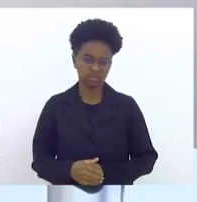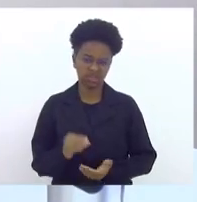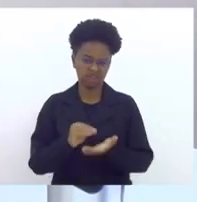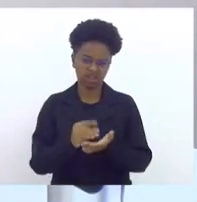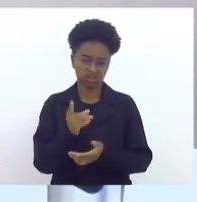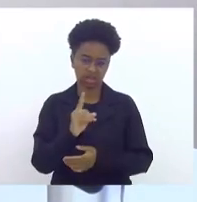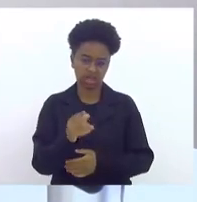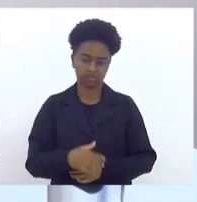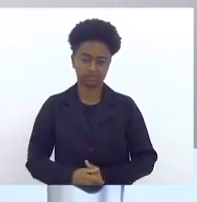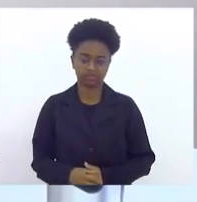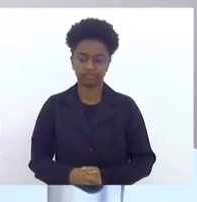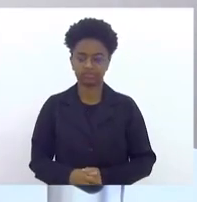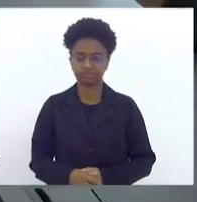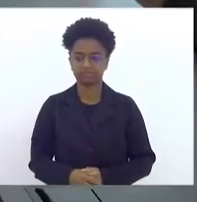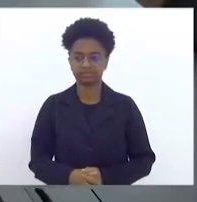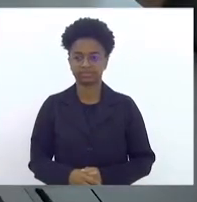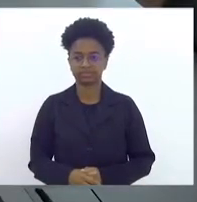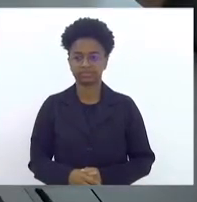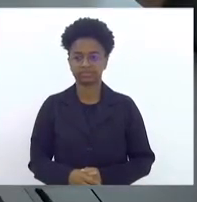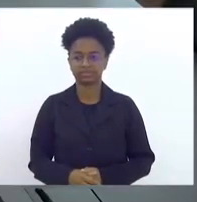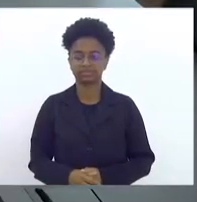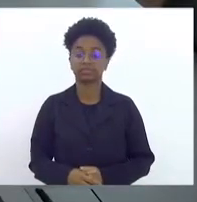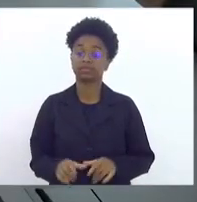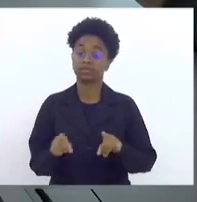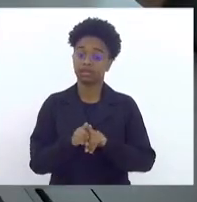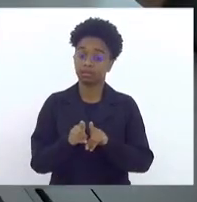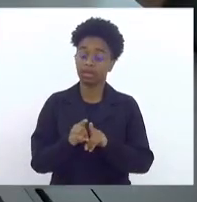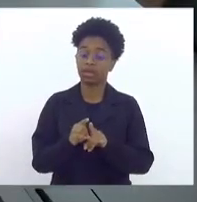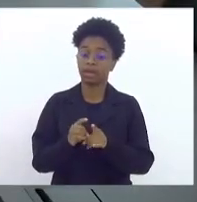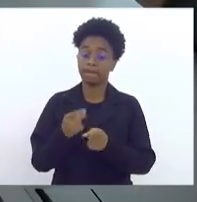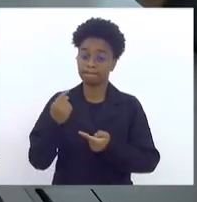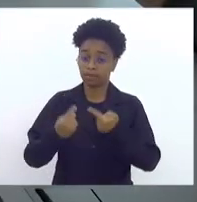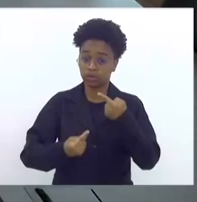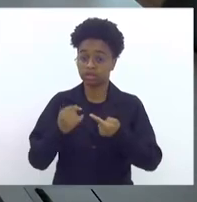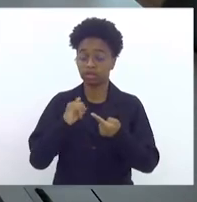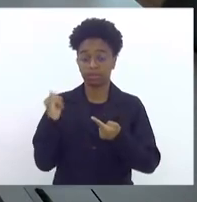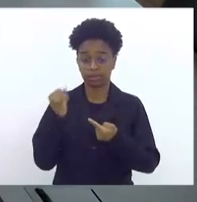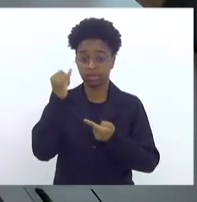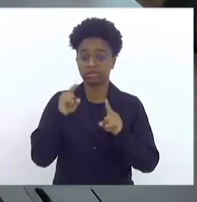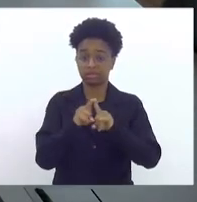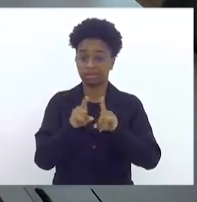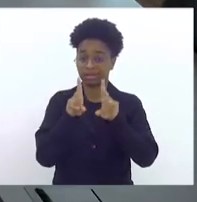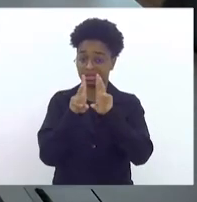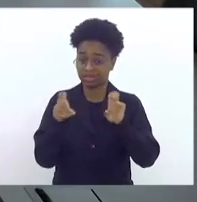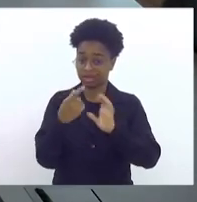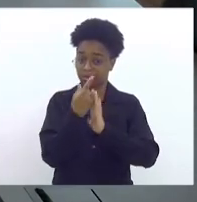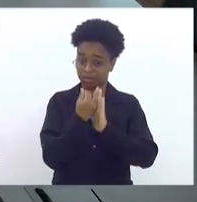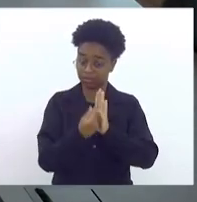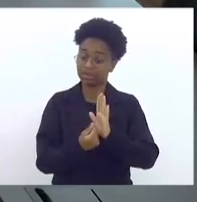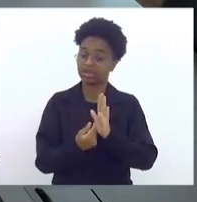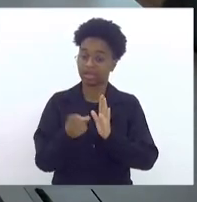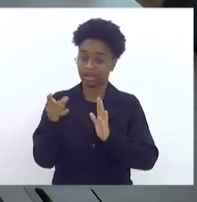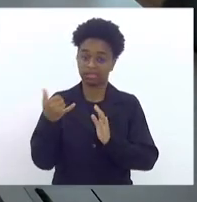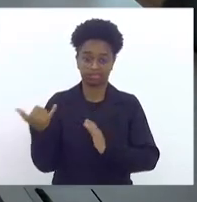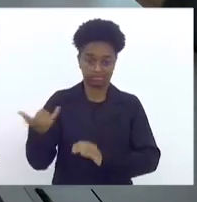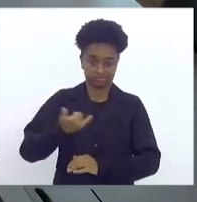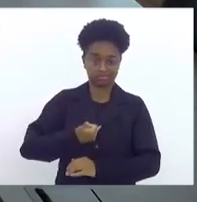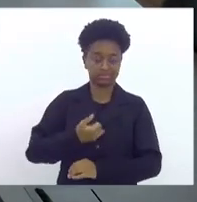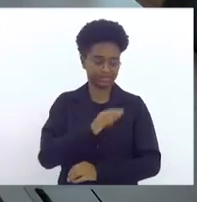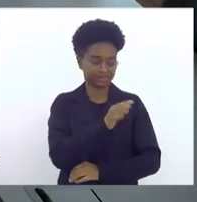fazer falta Afinal na importância da política tá na sua rubrica orçamentária é isso que te ajuda tá querendo nos alertar